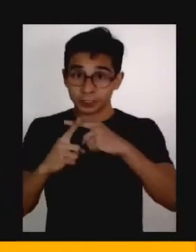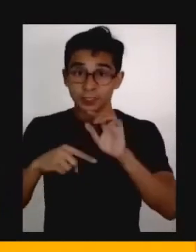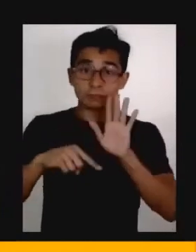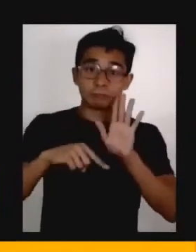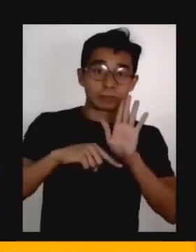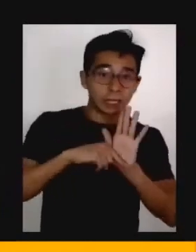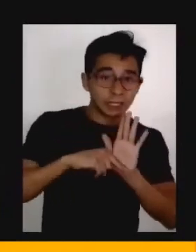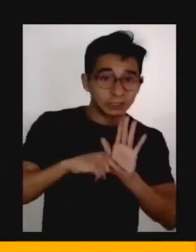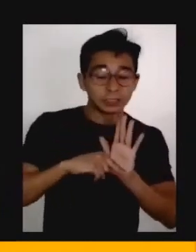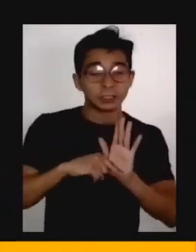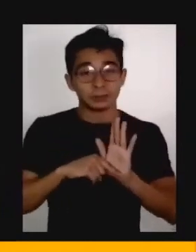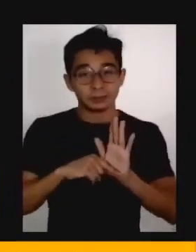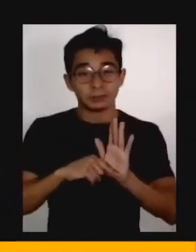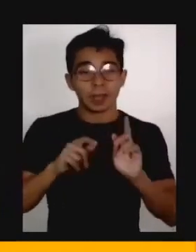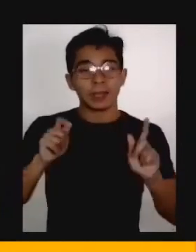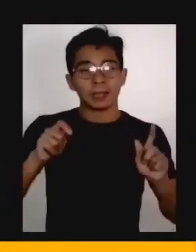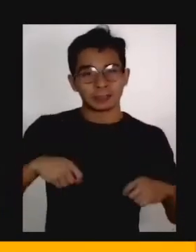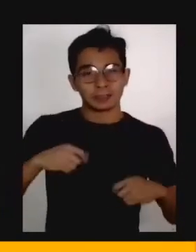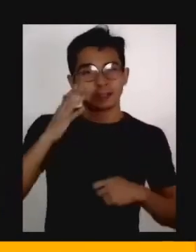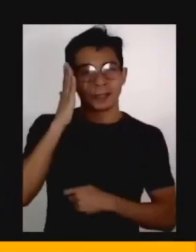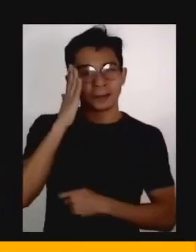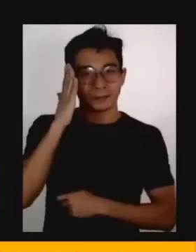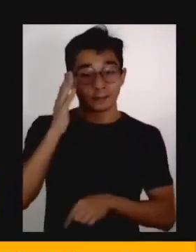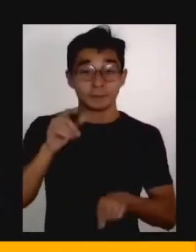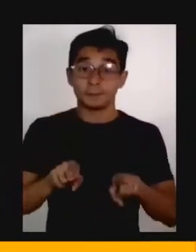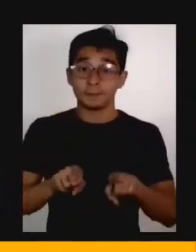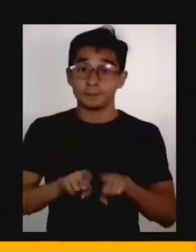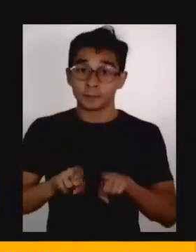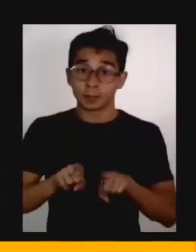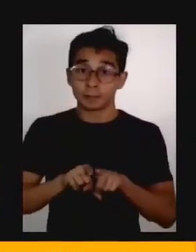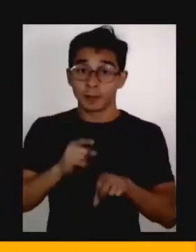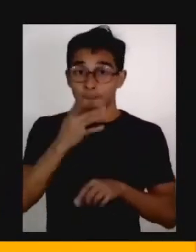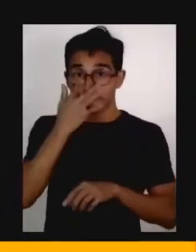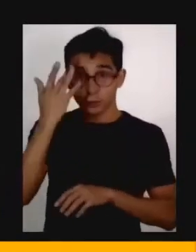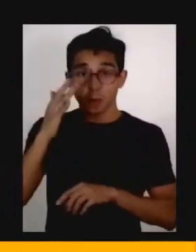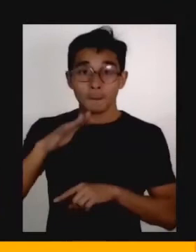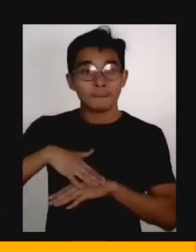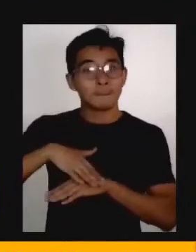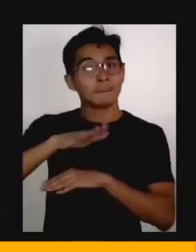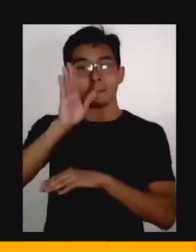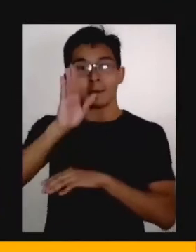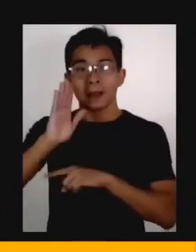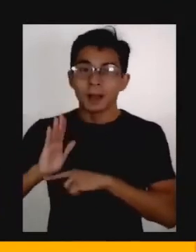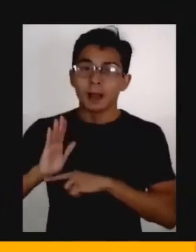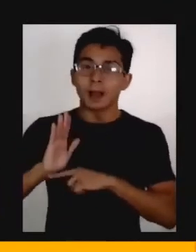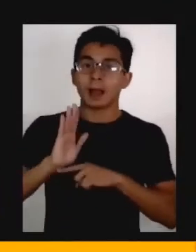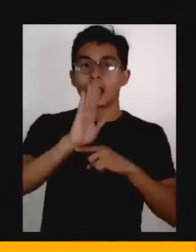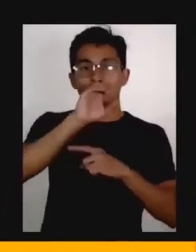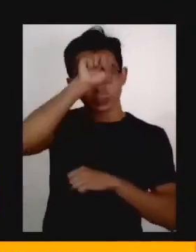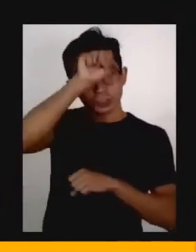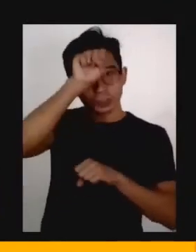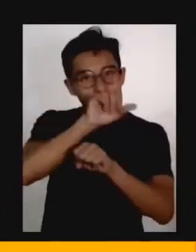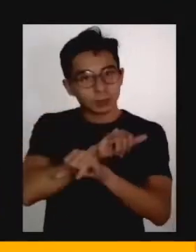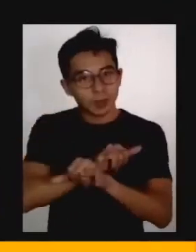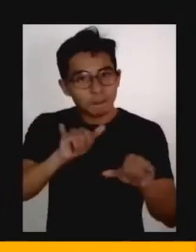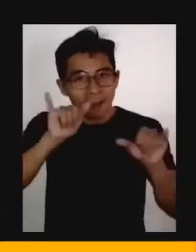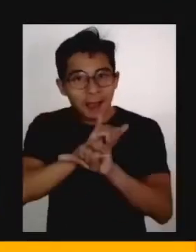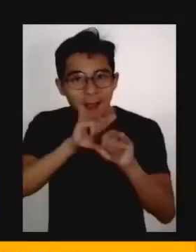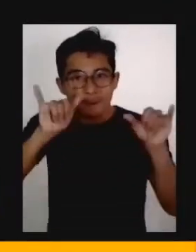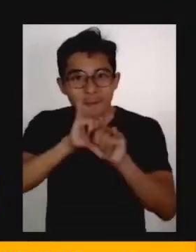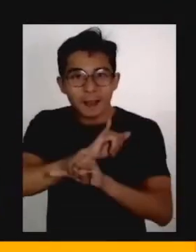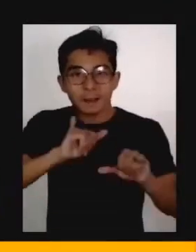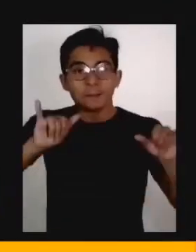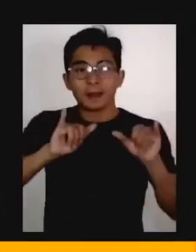são aqueles que mais estão contribuindo para aquela conversa que a gente começou a gerar e que